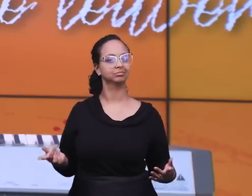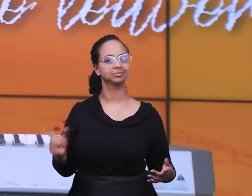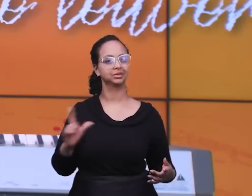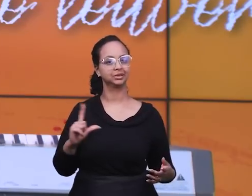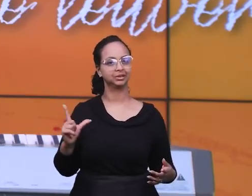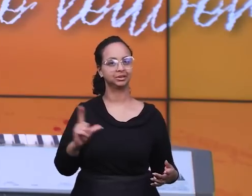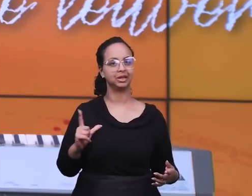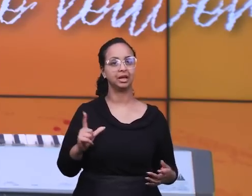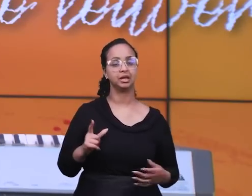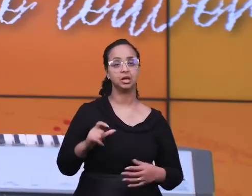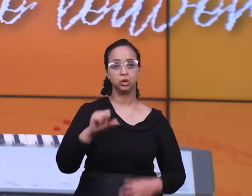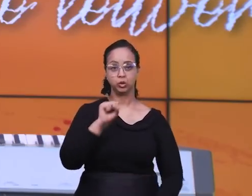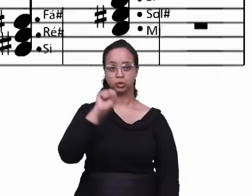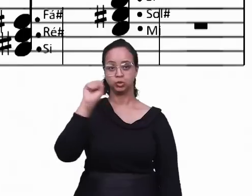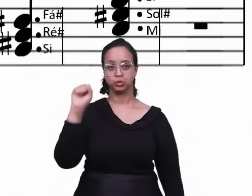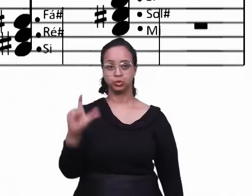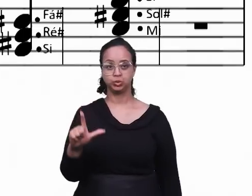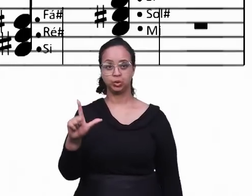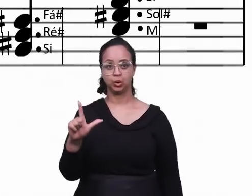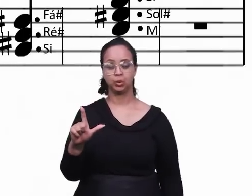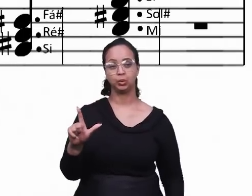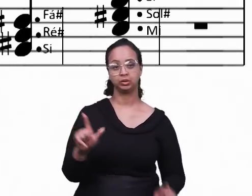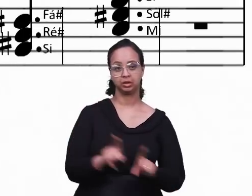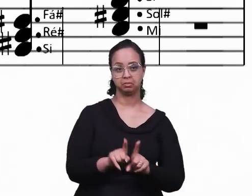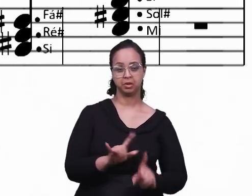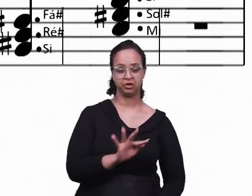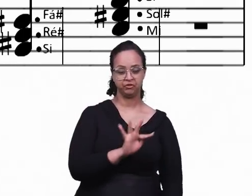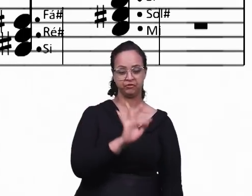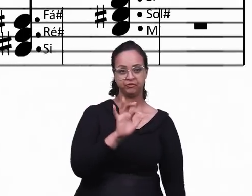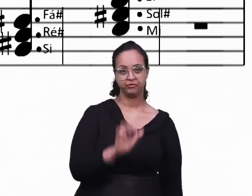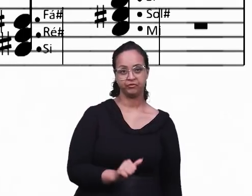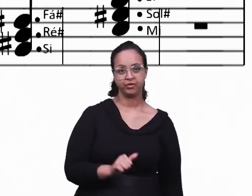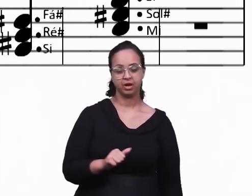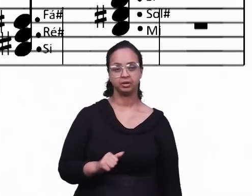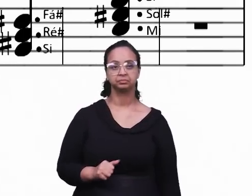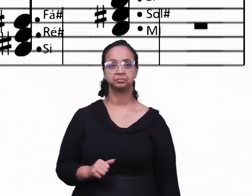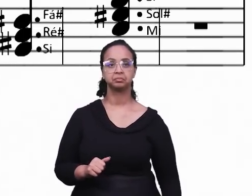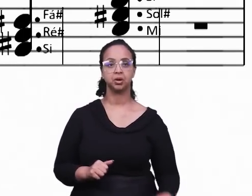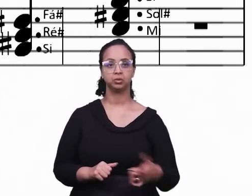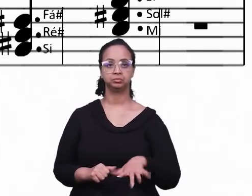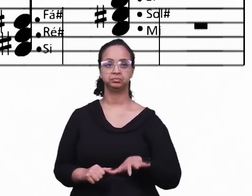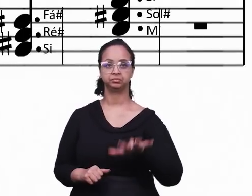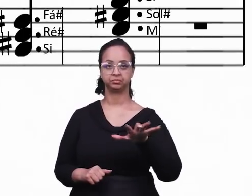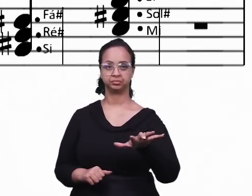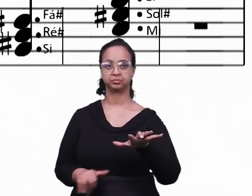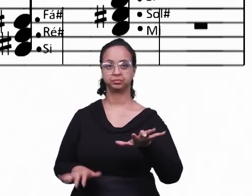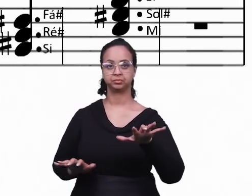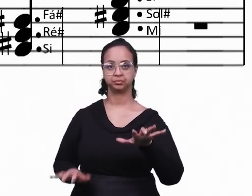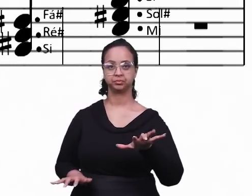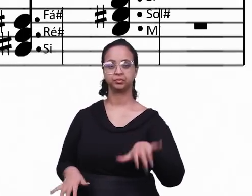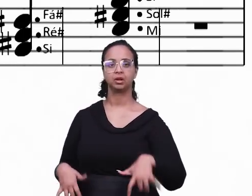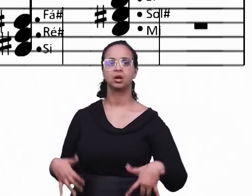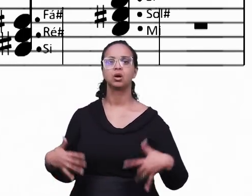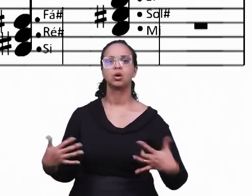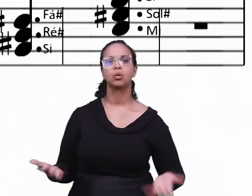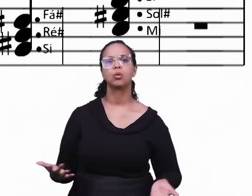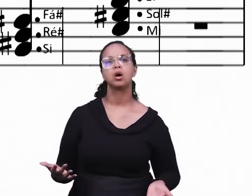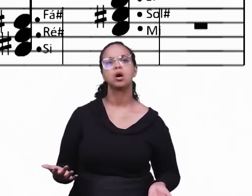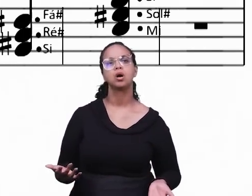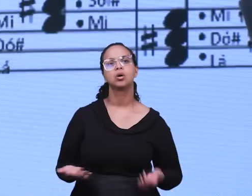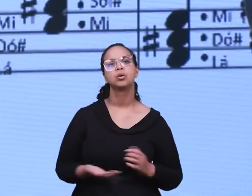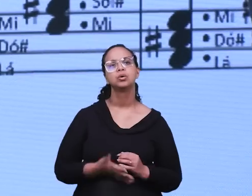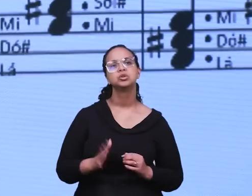Temos aqui clave de Sol e clave de Fá. Mão direita, mão esquerda. Qual é o